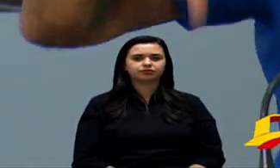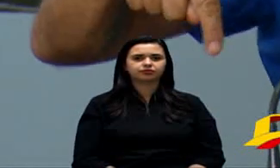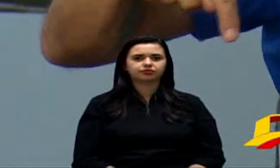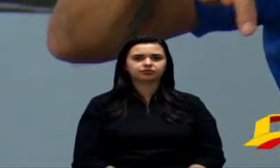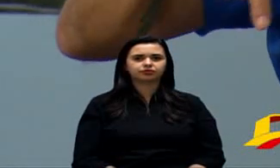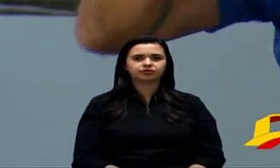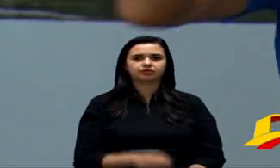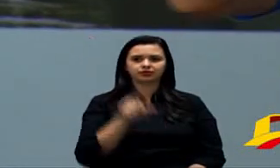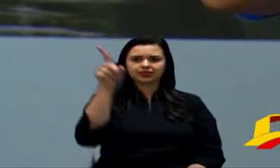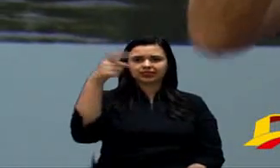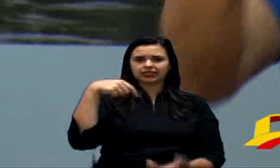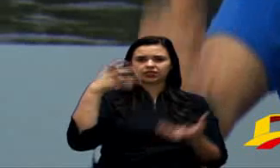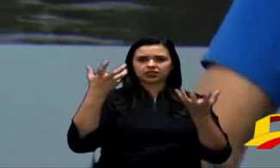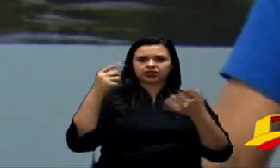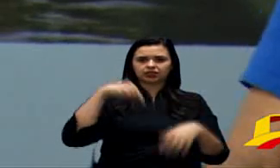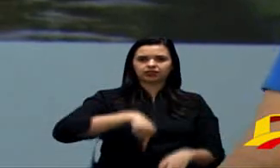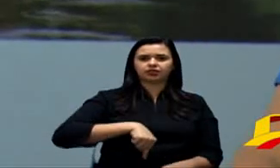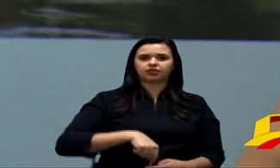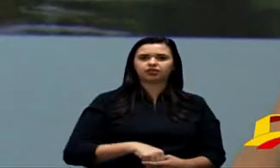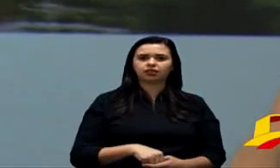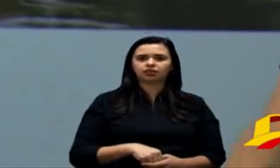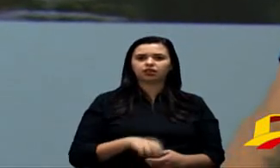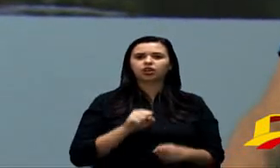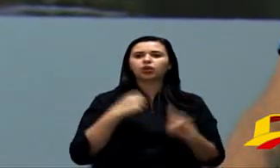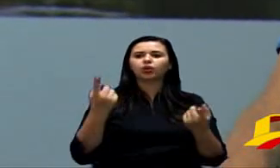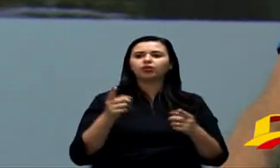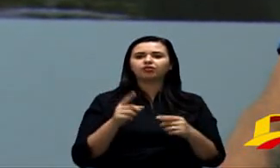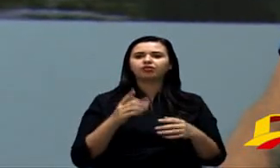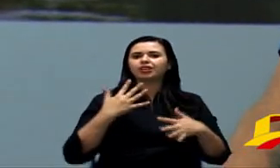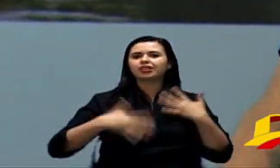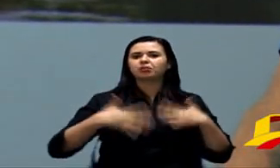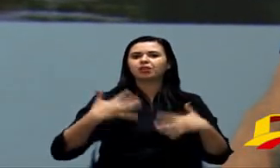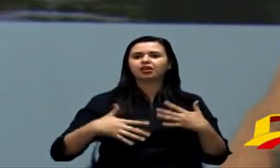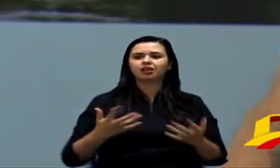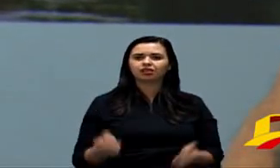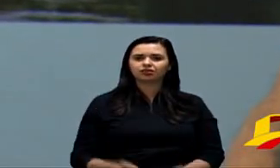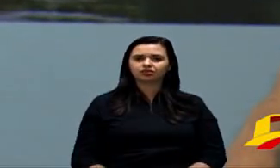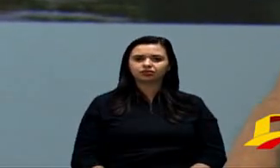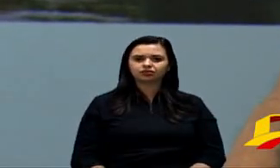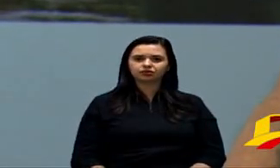Você quer vir aqui ou você quer ficar aí perturbando?